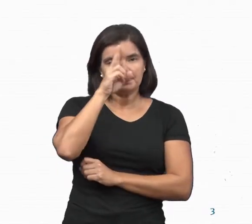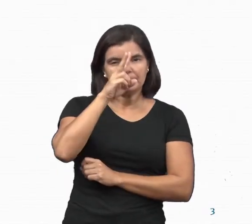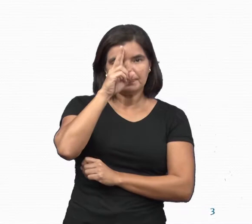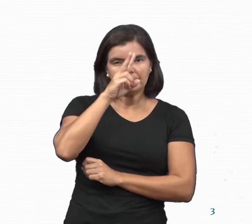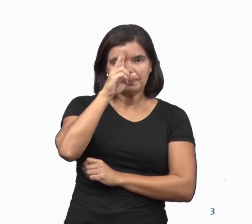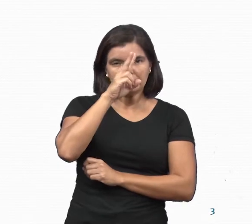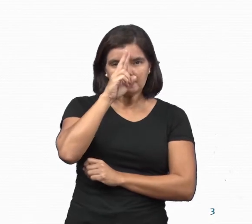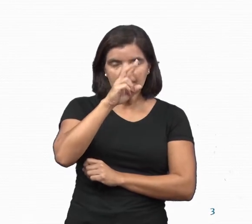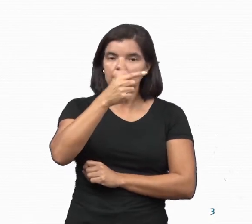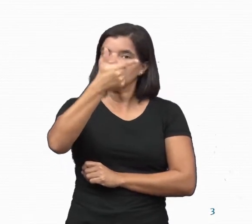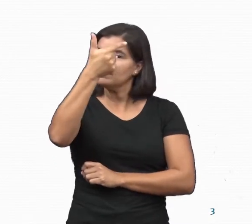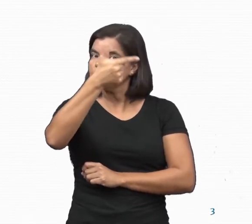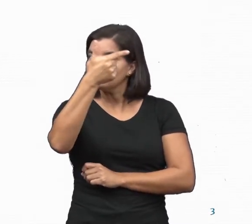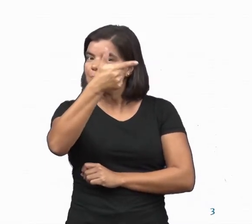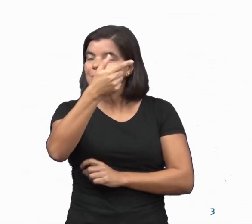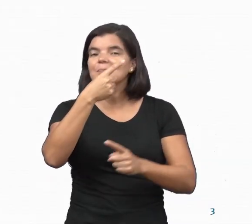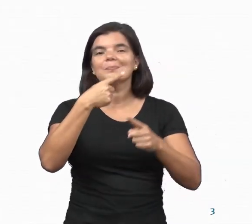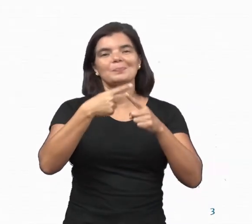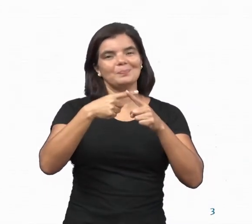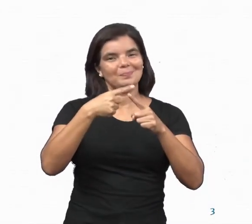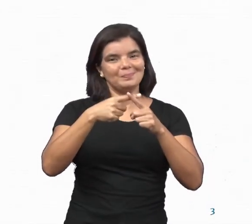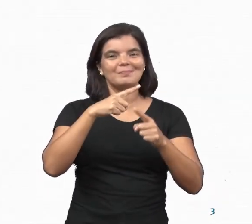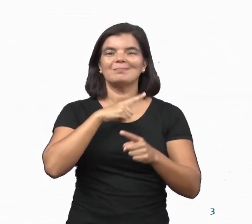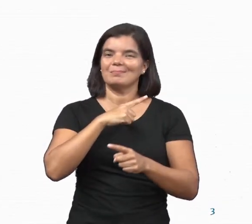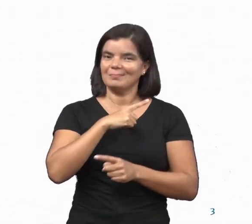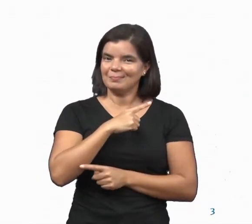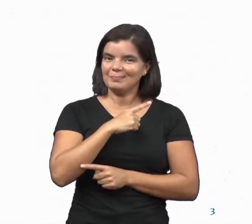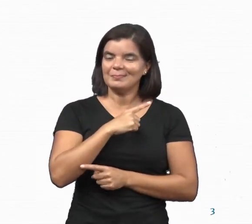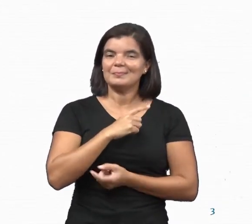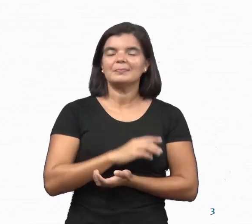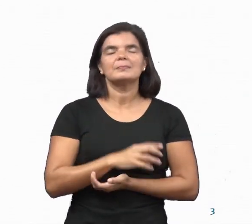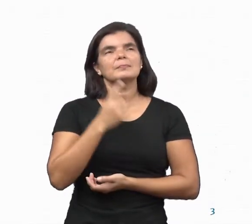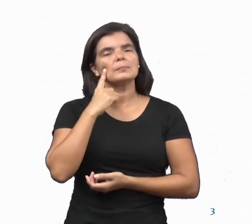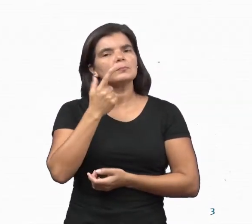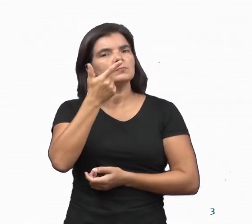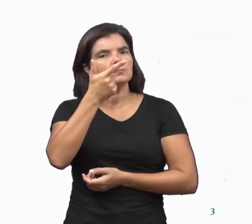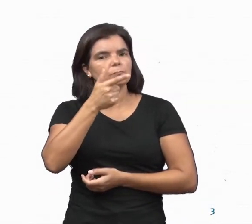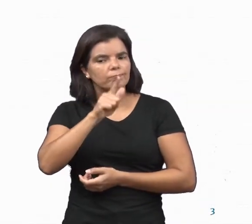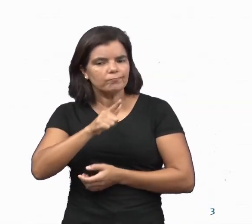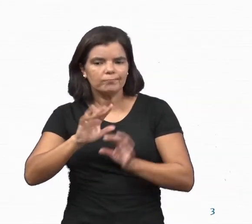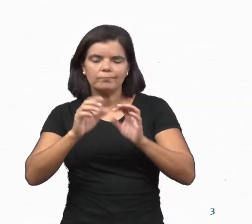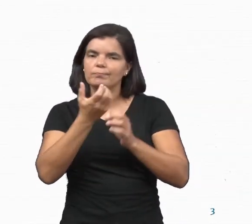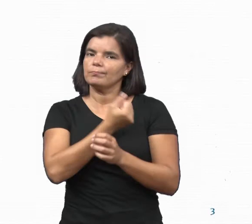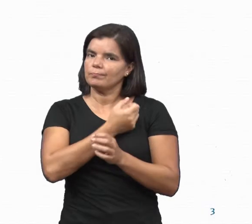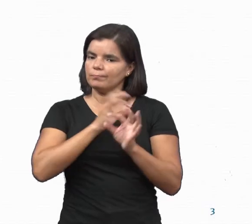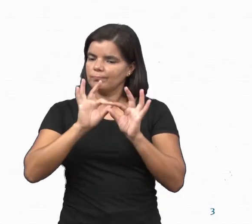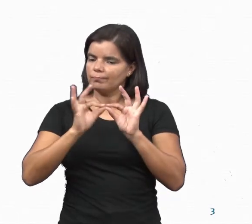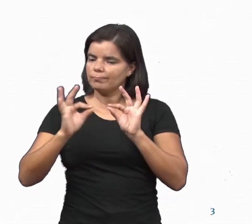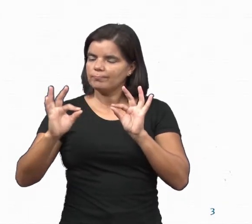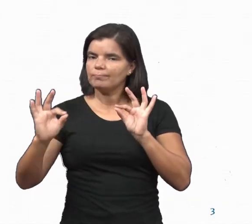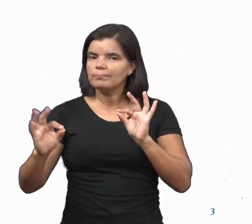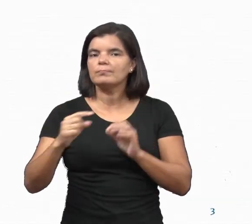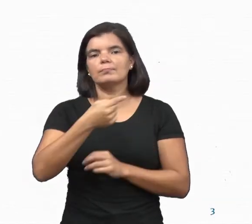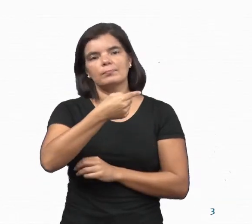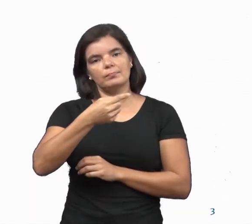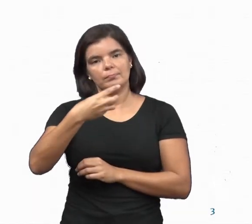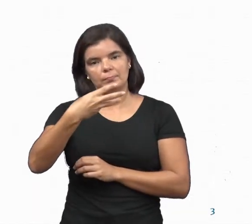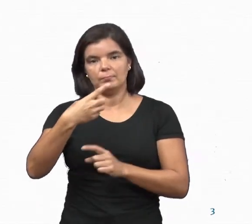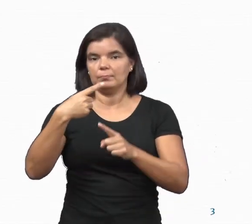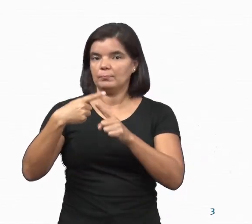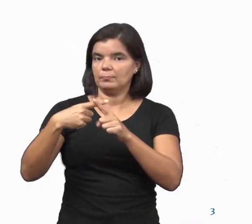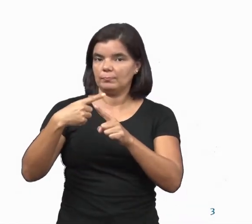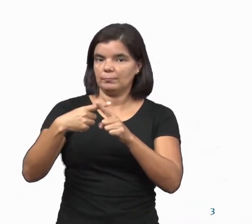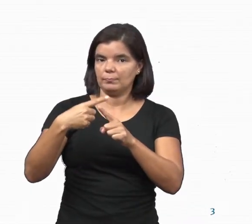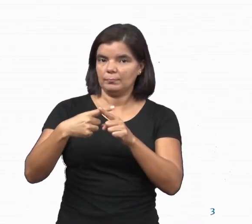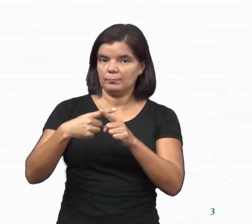colocar elevado ao quadrado, porque tem o quadrado ali. Aí, eu repito o resto, até menos 3